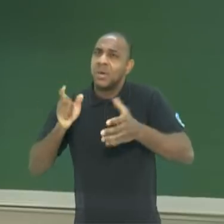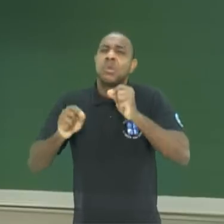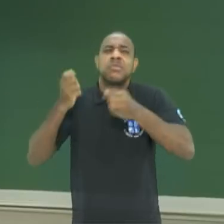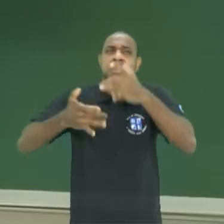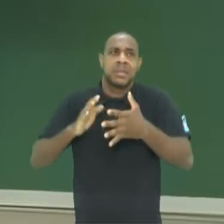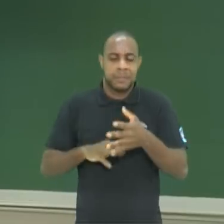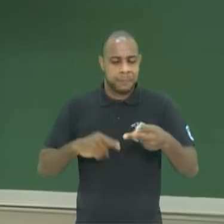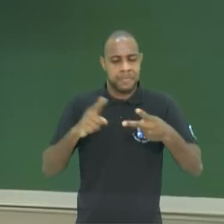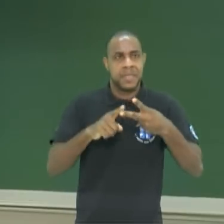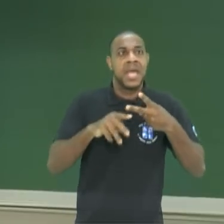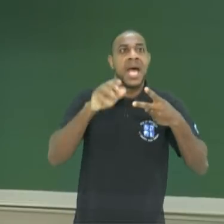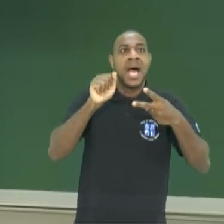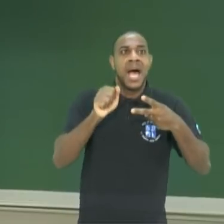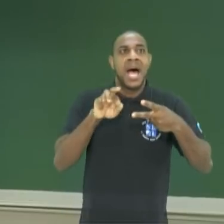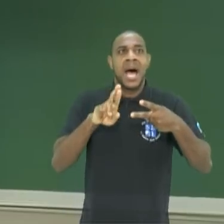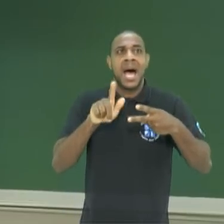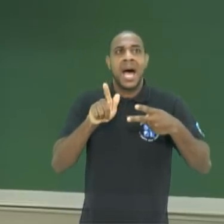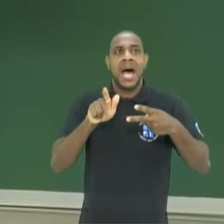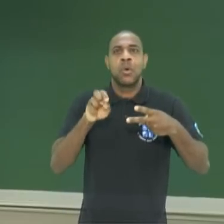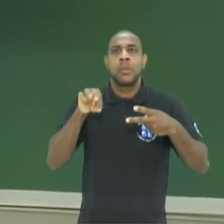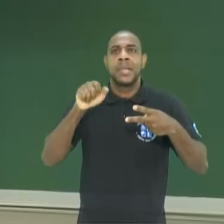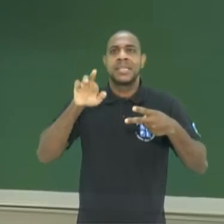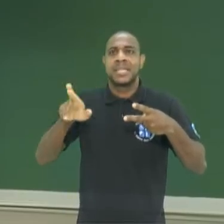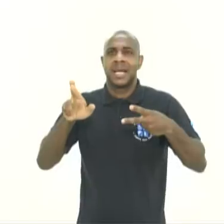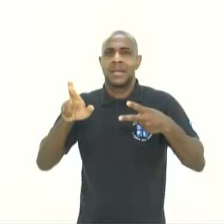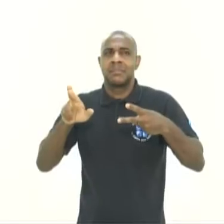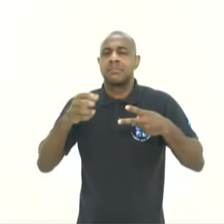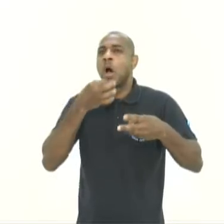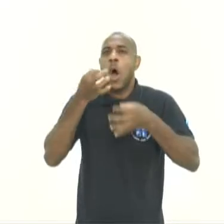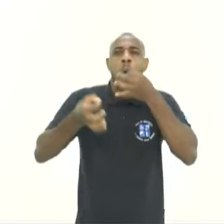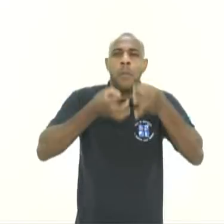Vou dar um tempinho para você pensar e escrever aí no seu caderno e eu já volto.